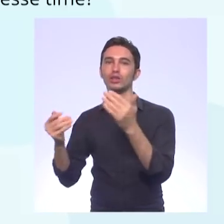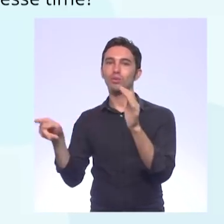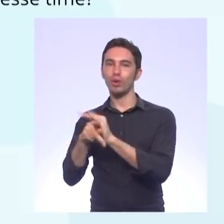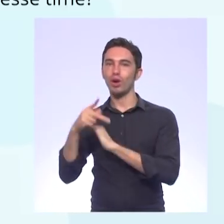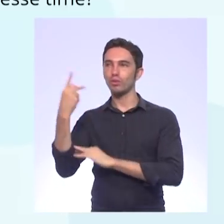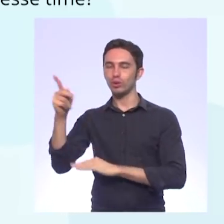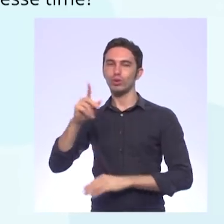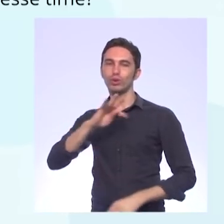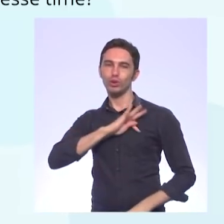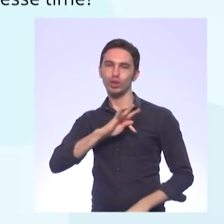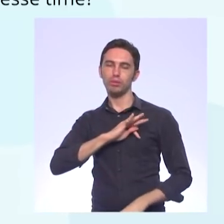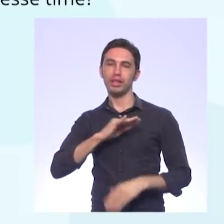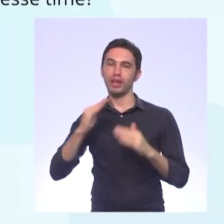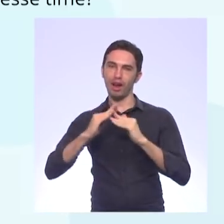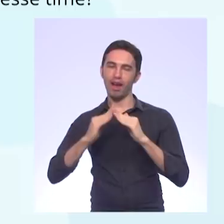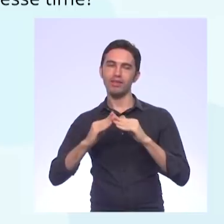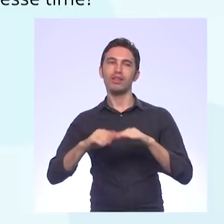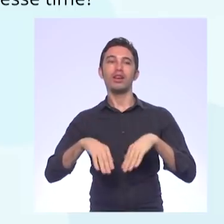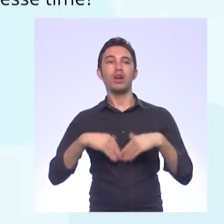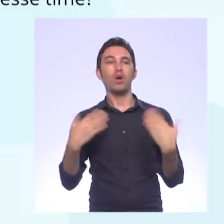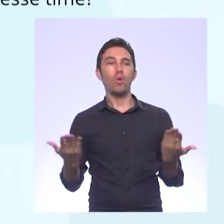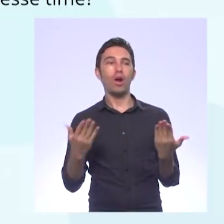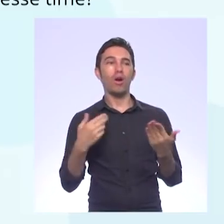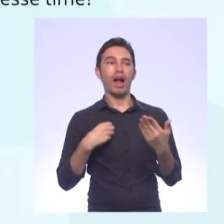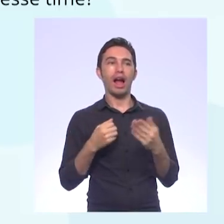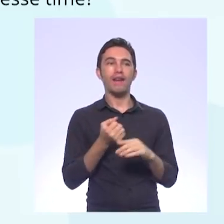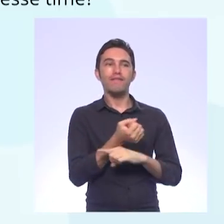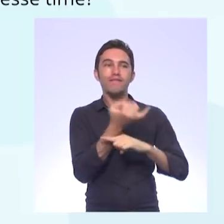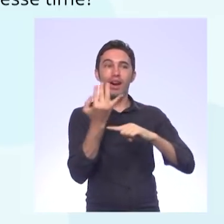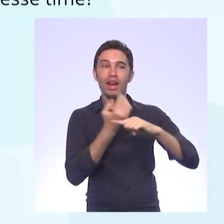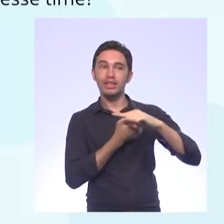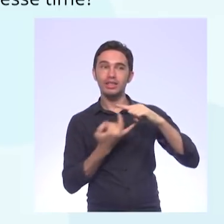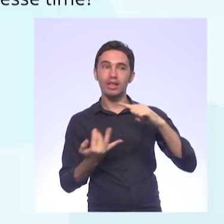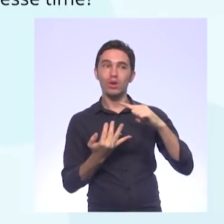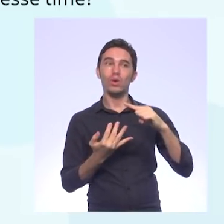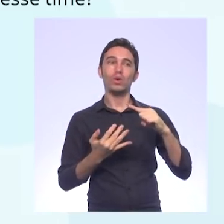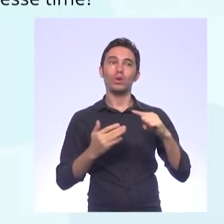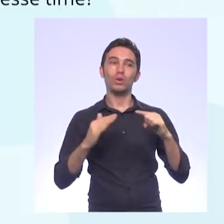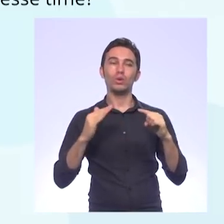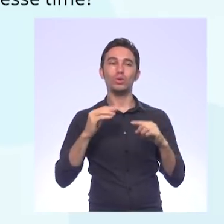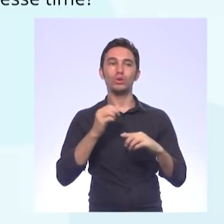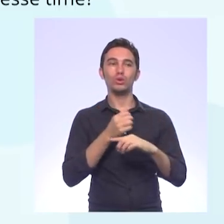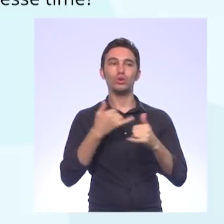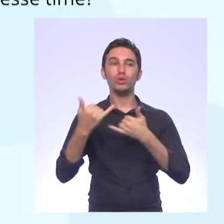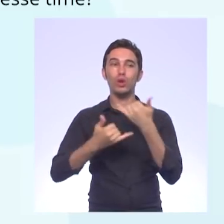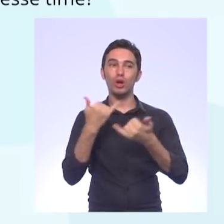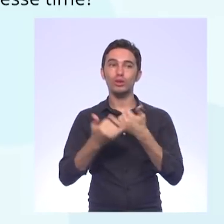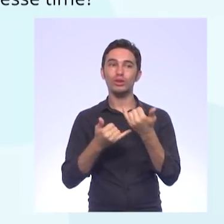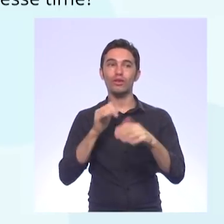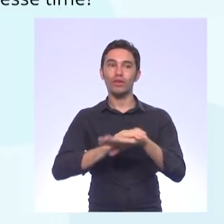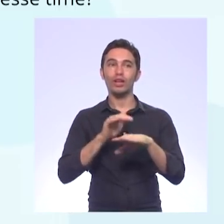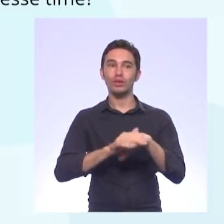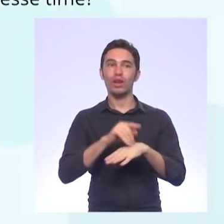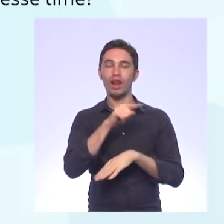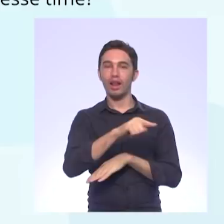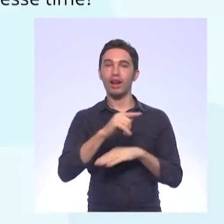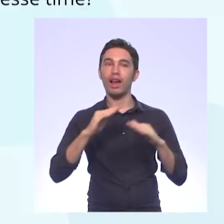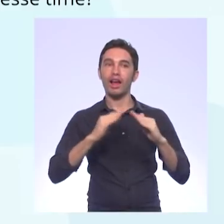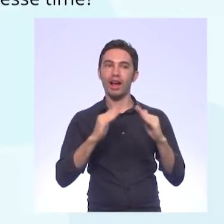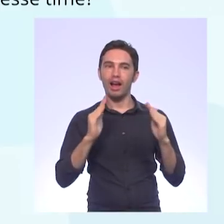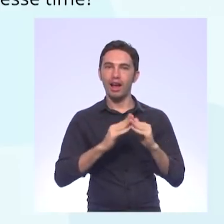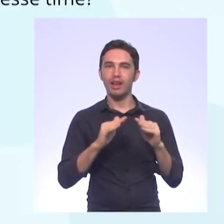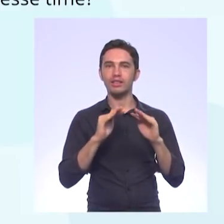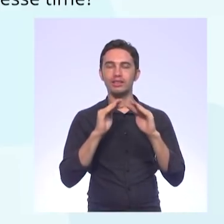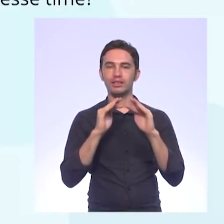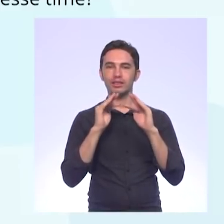em casa qual a fração dos jogos realizados na casa desse time de novo ele fez um